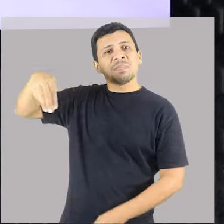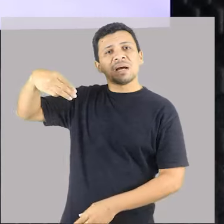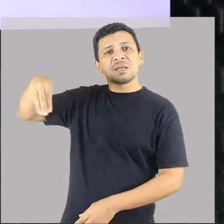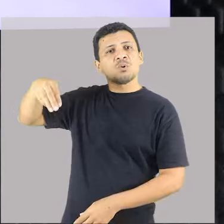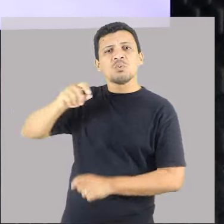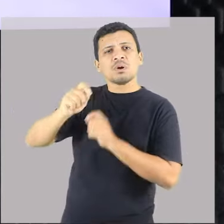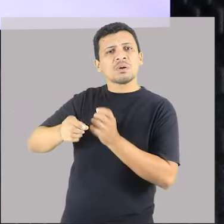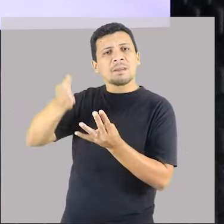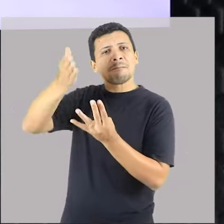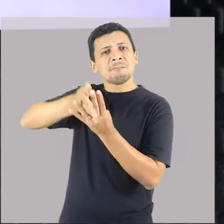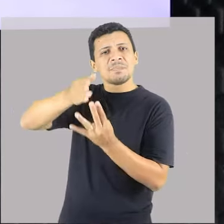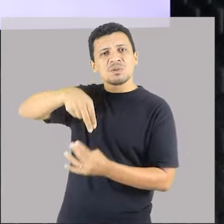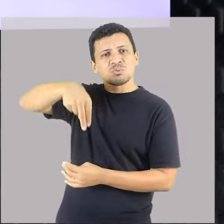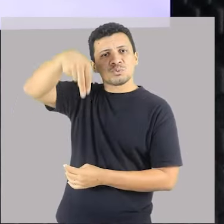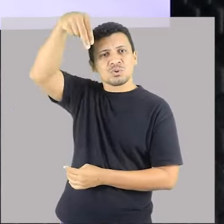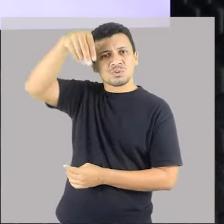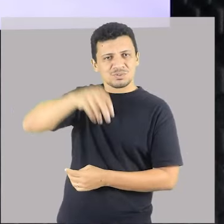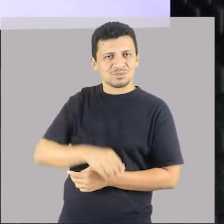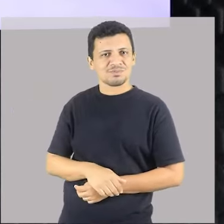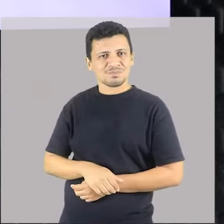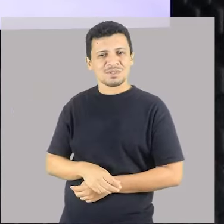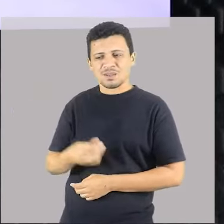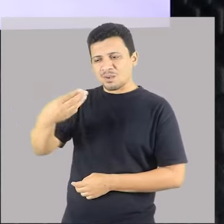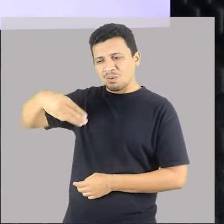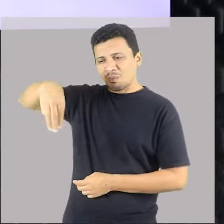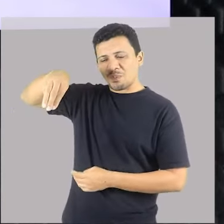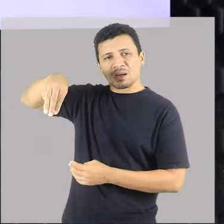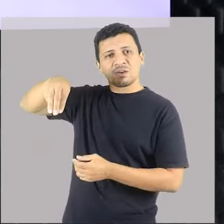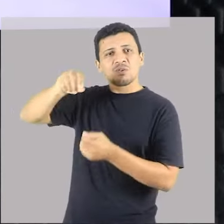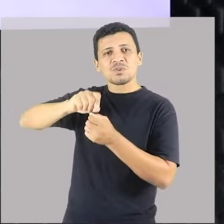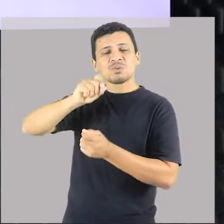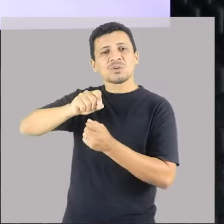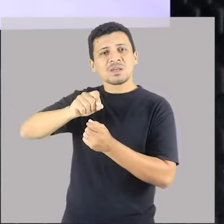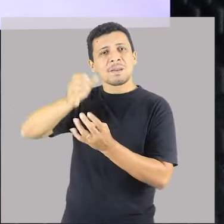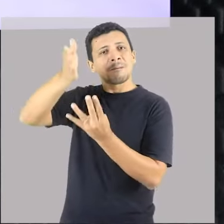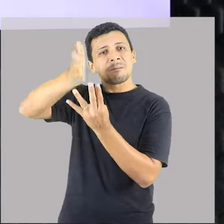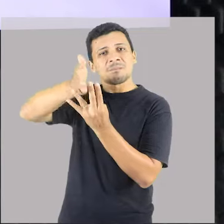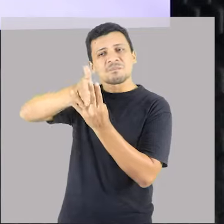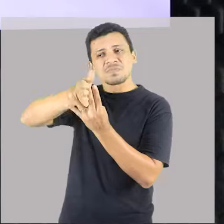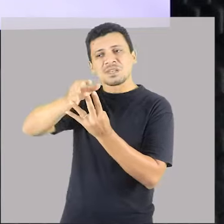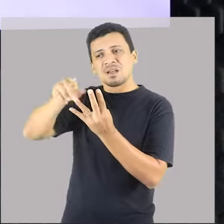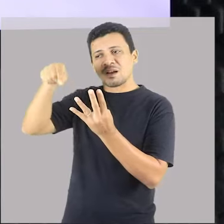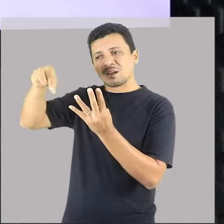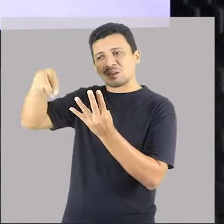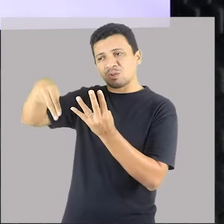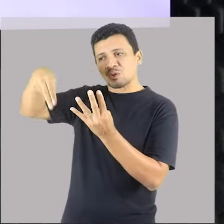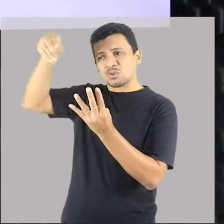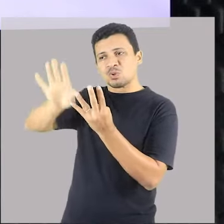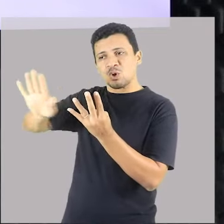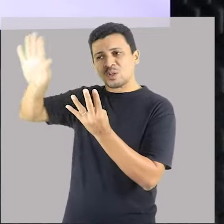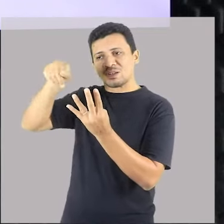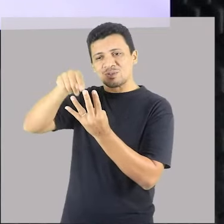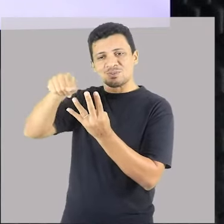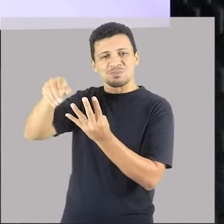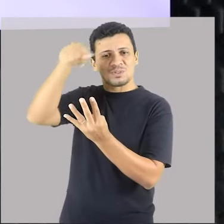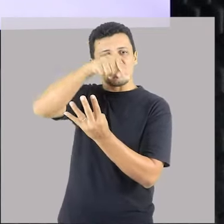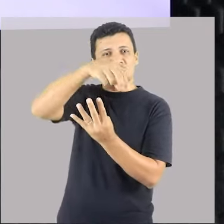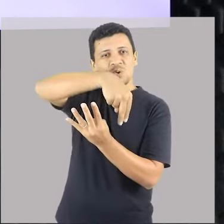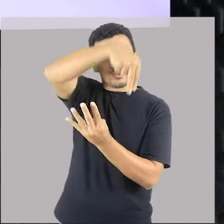né Nós vamos ter aí Justamente a divisão do Maranhão faz aí entre Nordeste e Norte a gente enra isso por